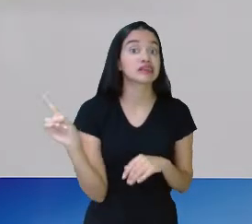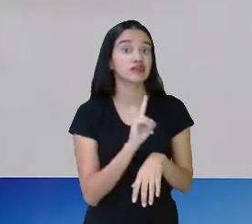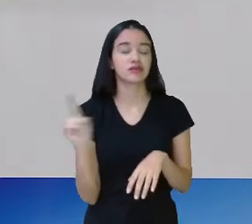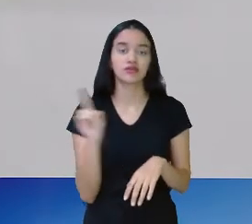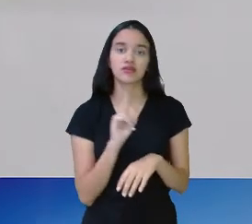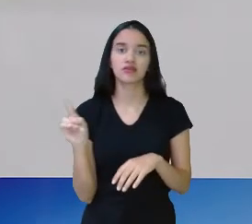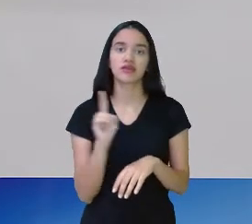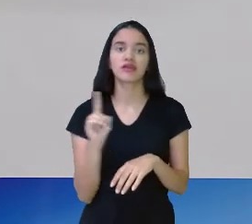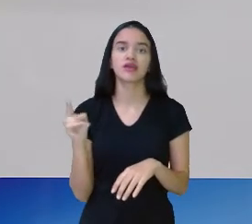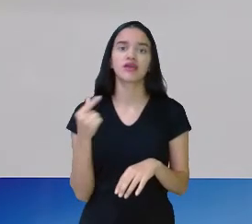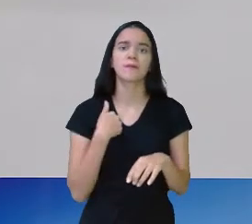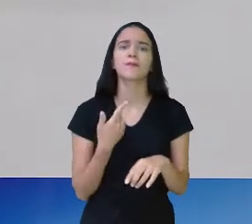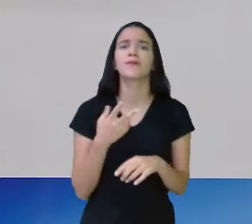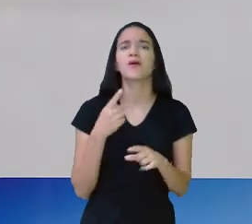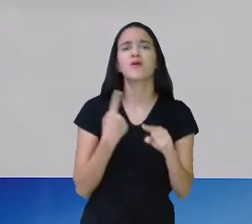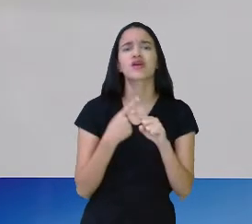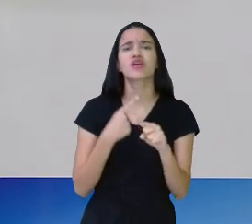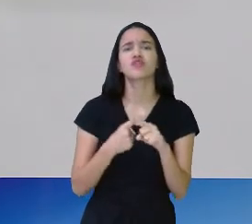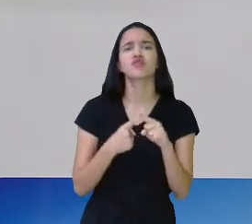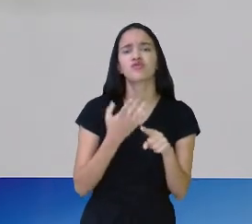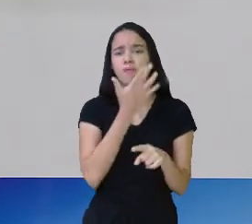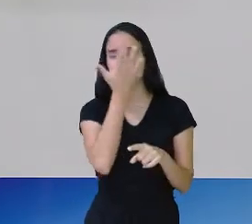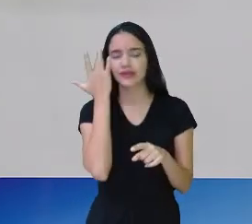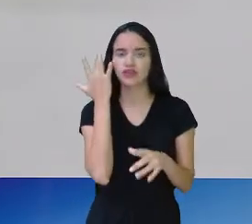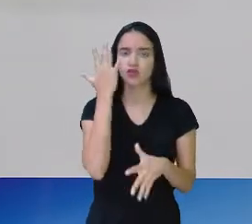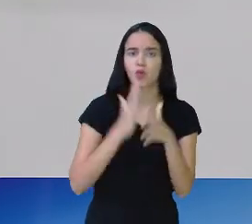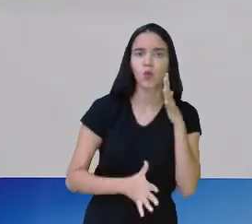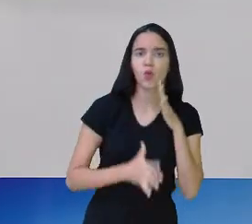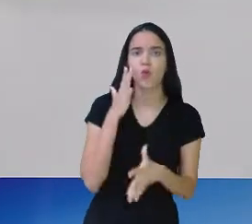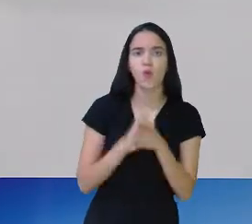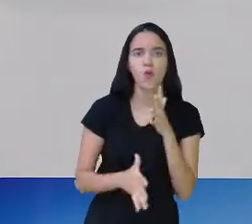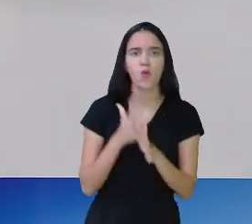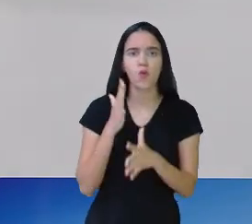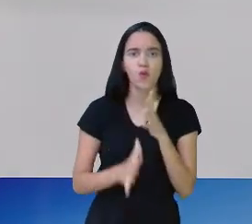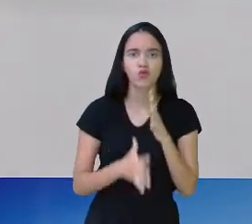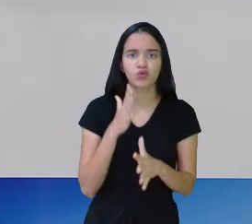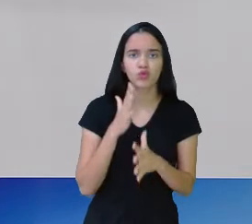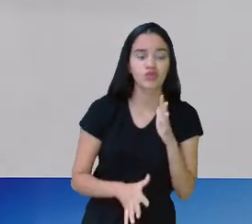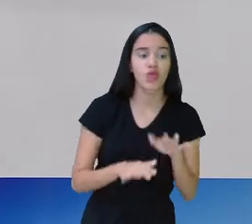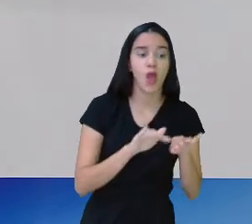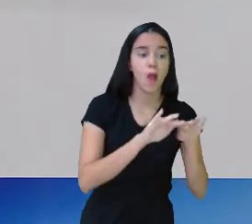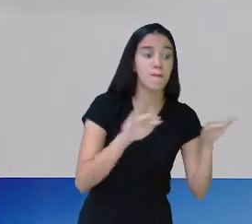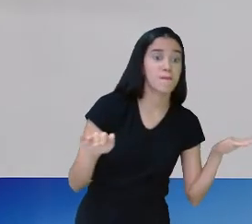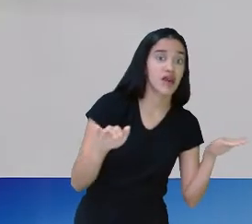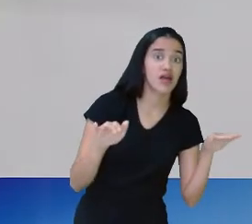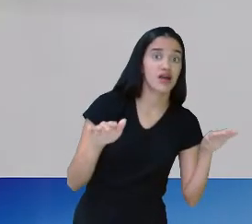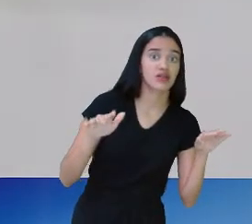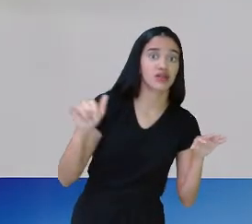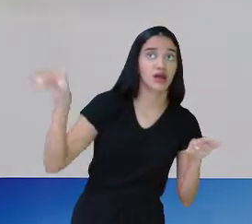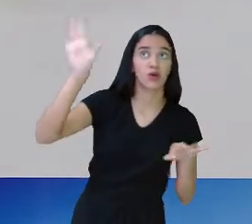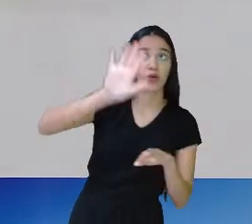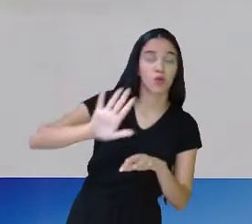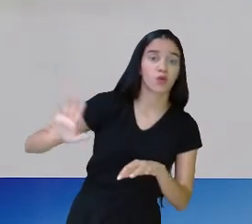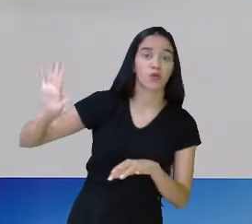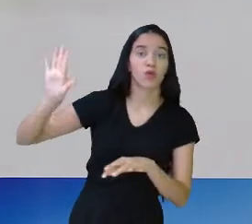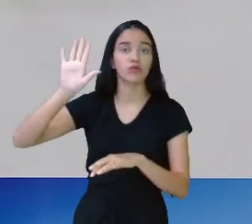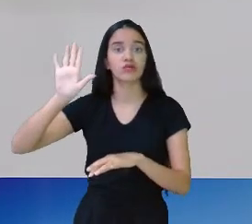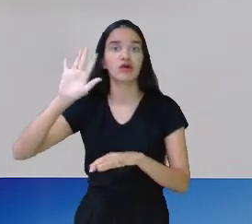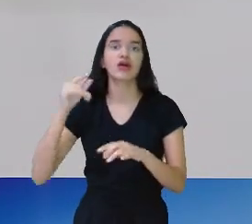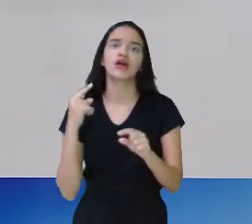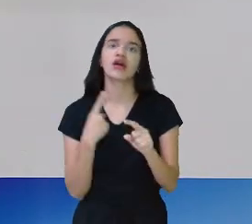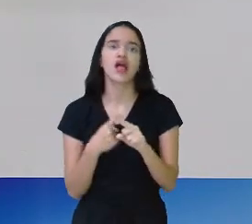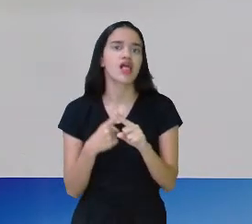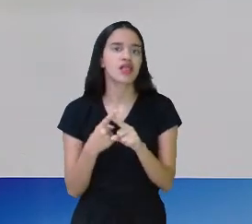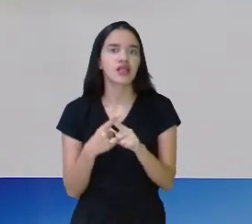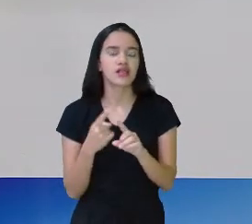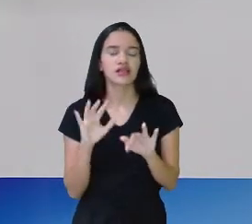isso? Já vi muita gente confundindo figura plana com sólido geométrico. Por isso que eu disse, não diz que isso daqui